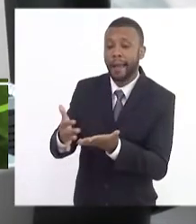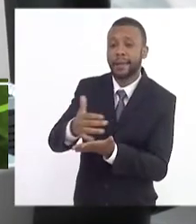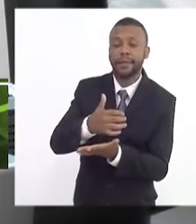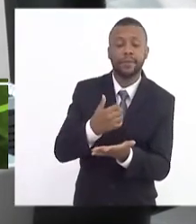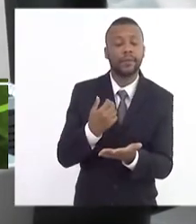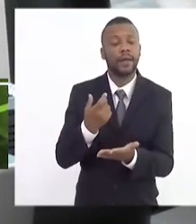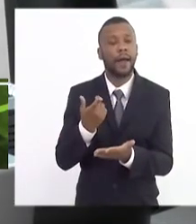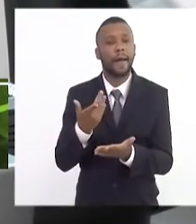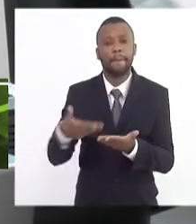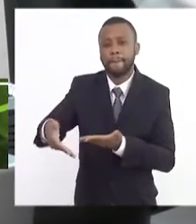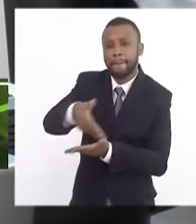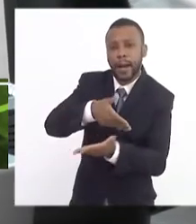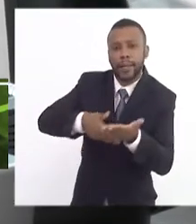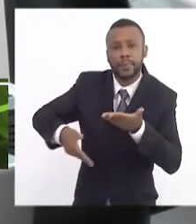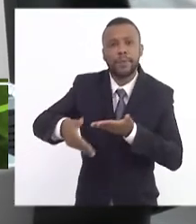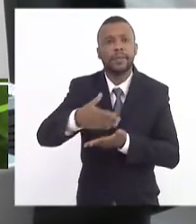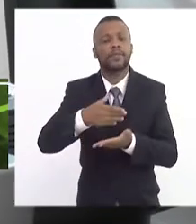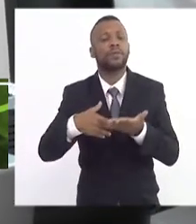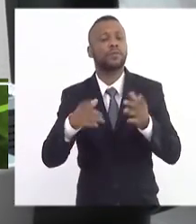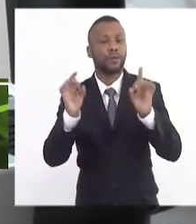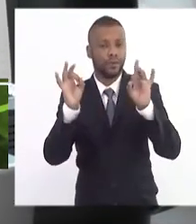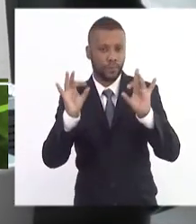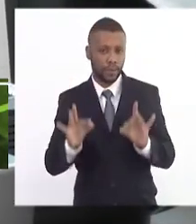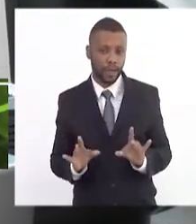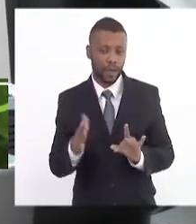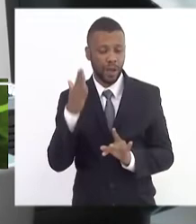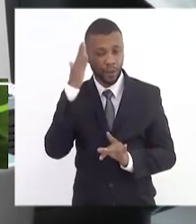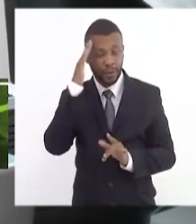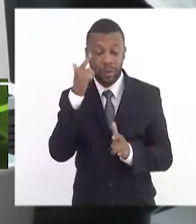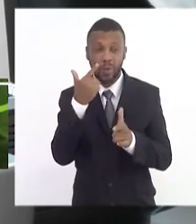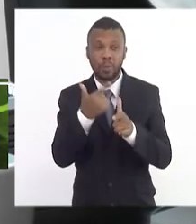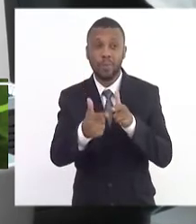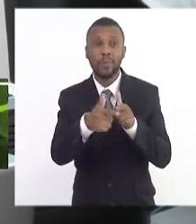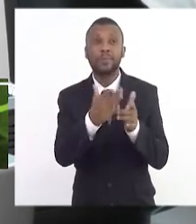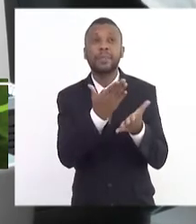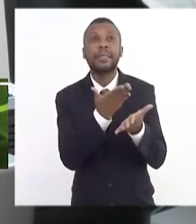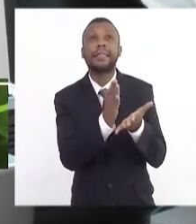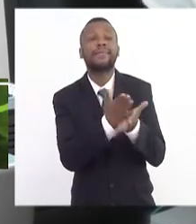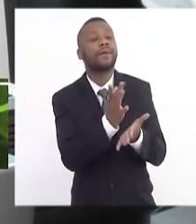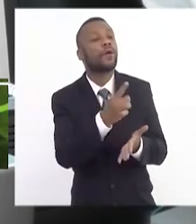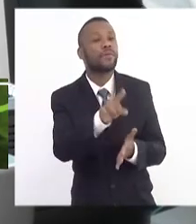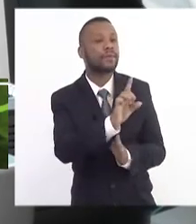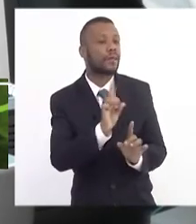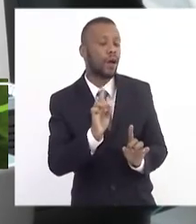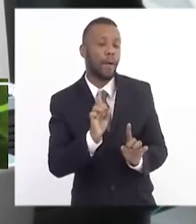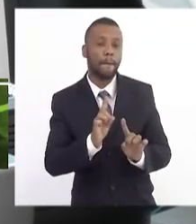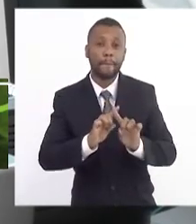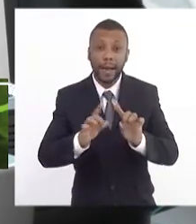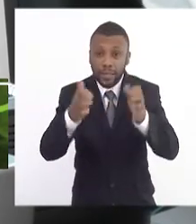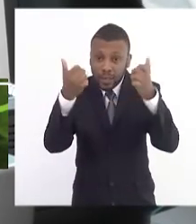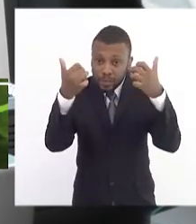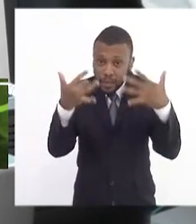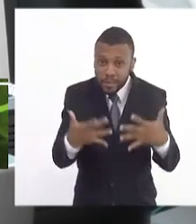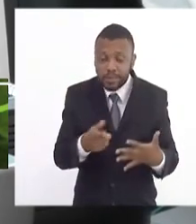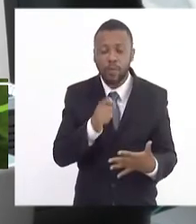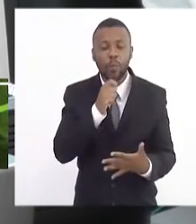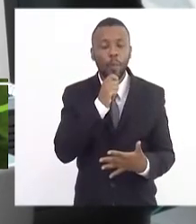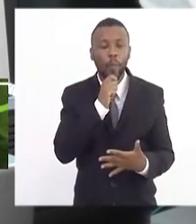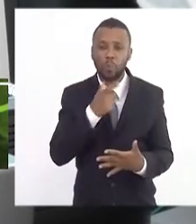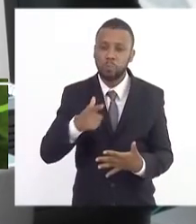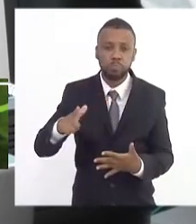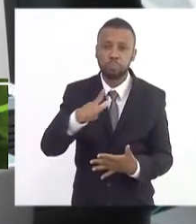Eu sei que a questão não é dos senhores, mas não tem justificativa, sob hipótese alguma,